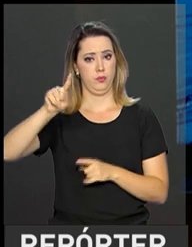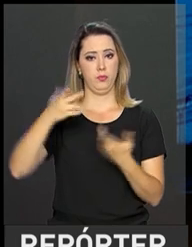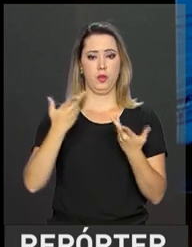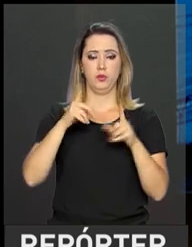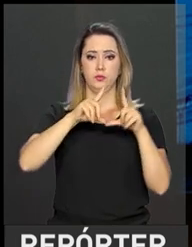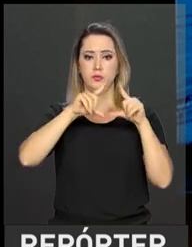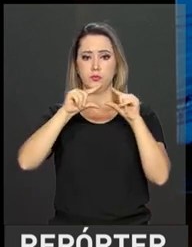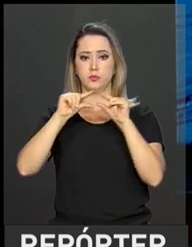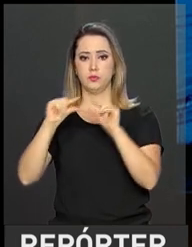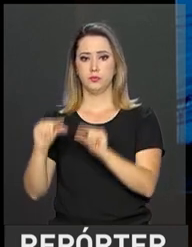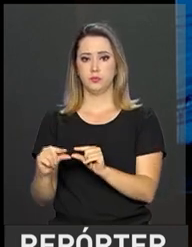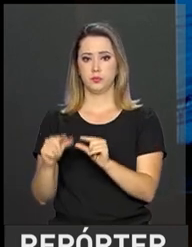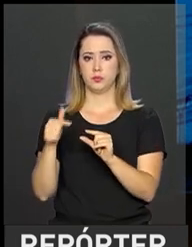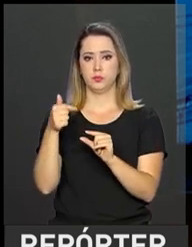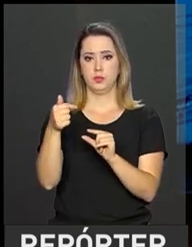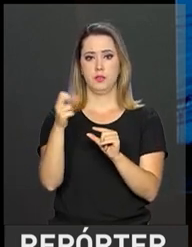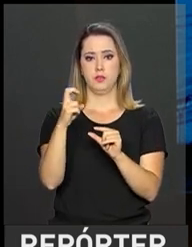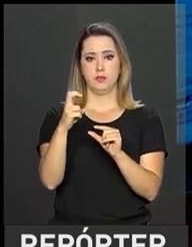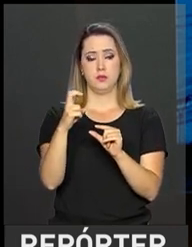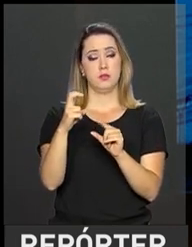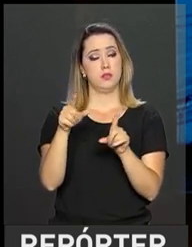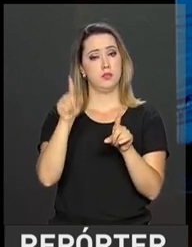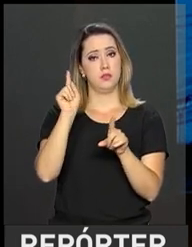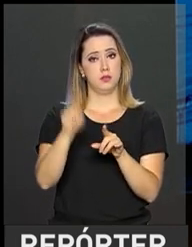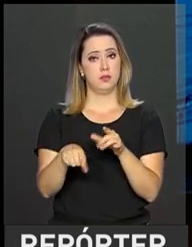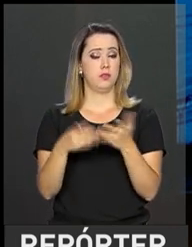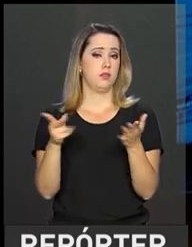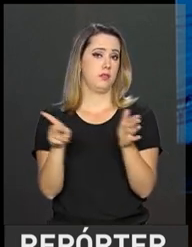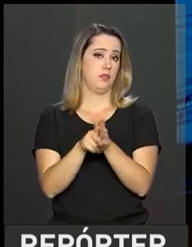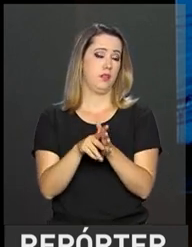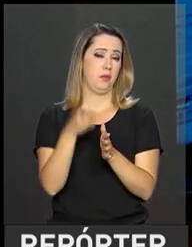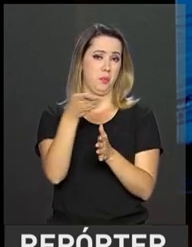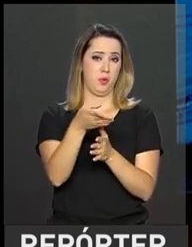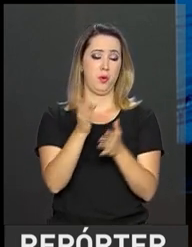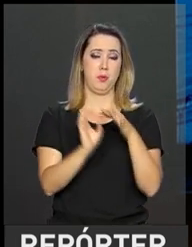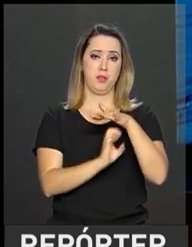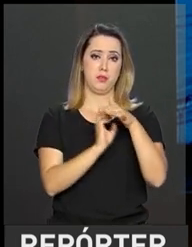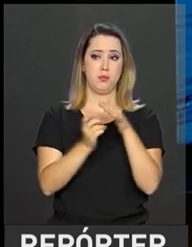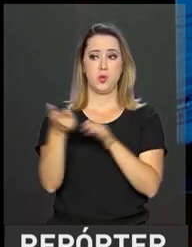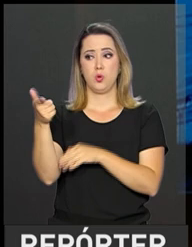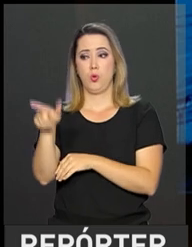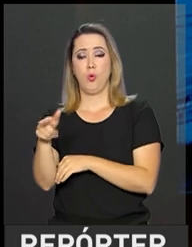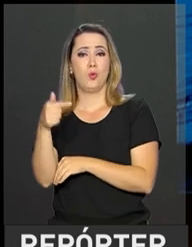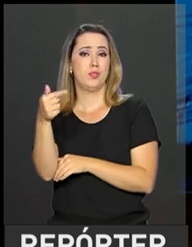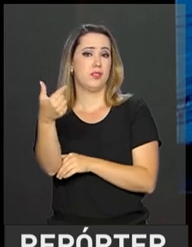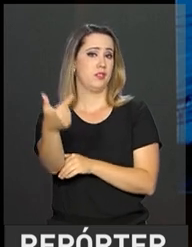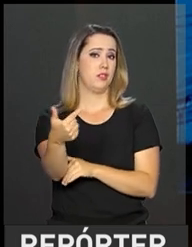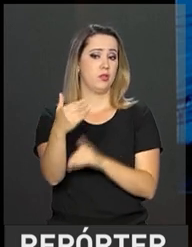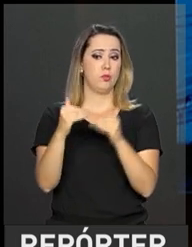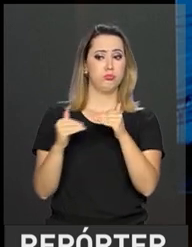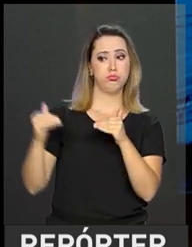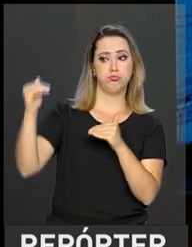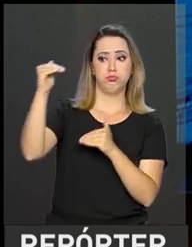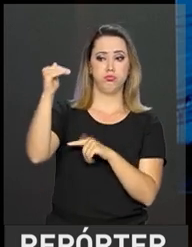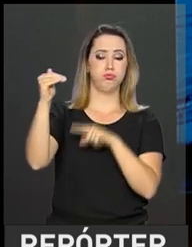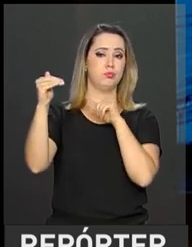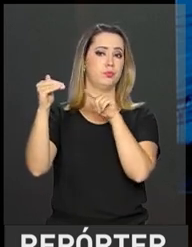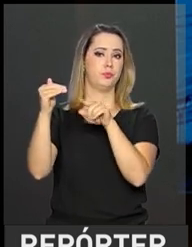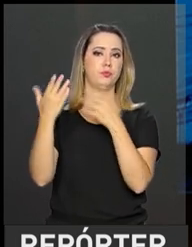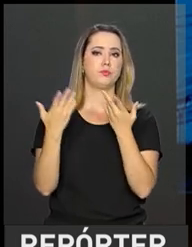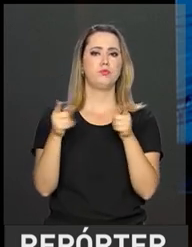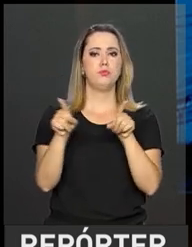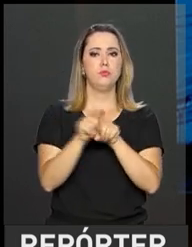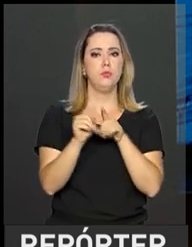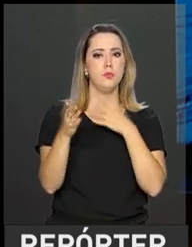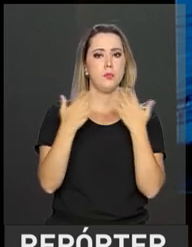75 é a geração de outros agentes 42 da eletrobrás então que o brasil tinha de geração ela justamente os 75 mais